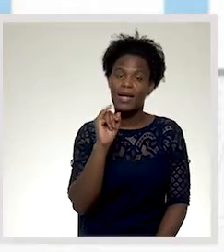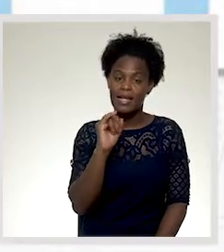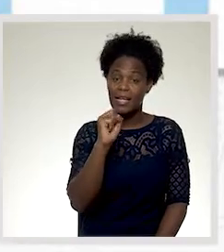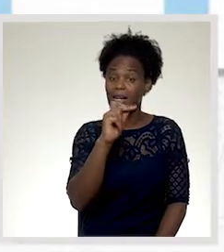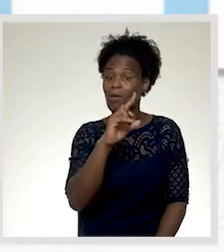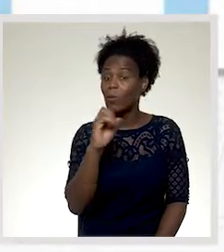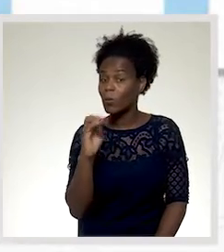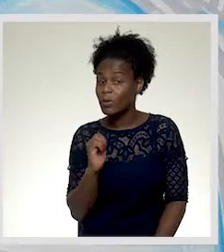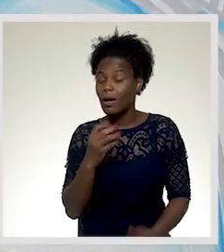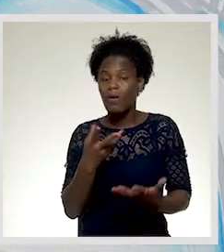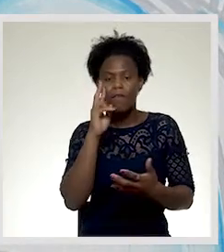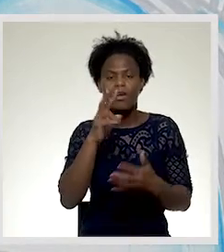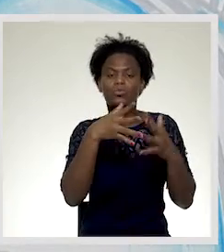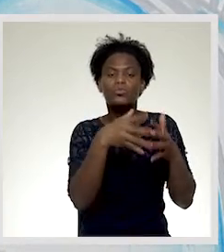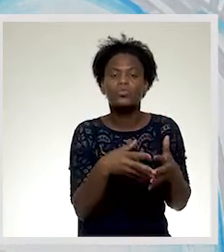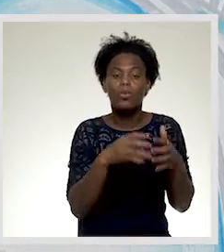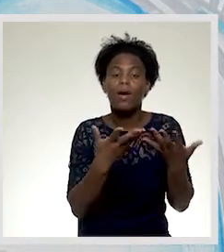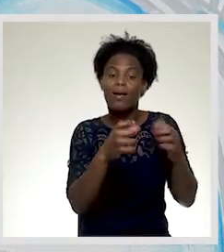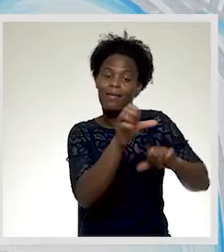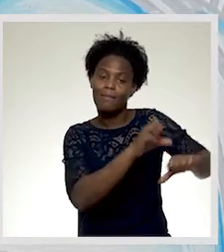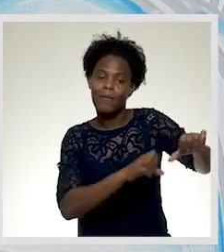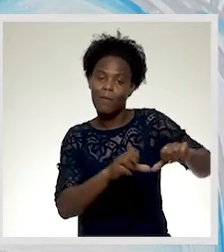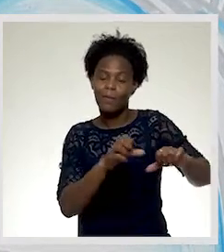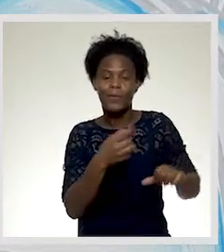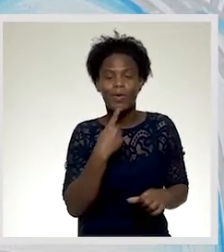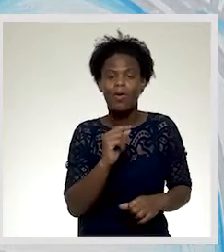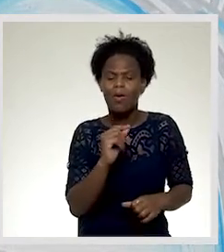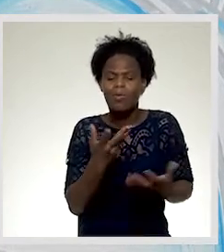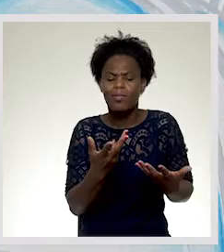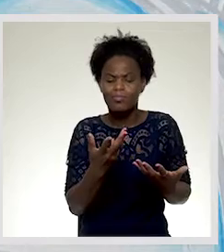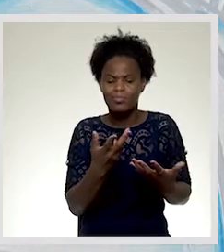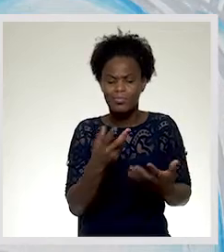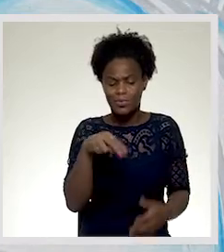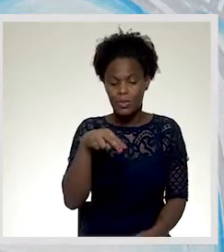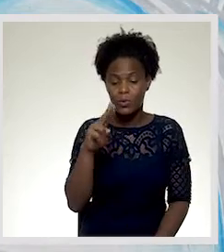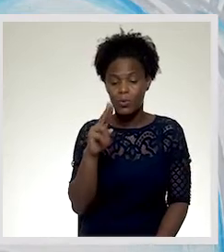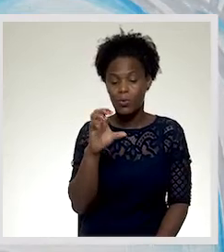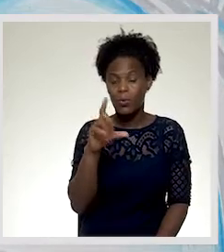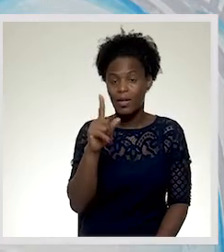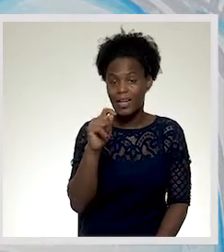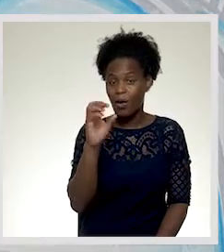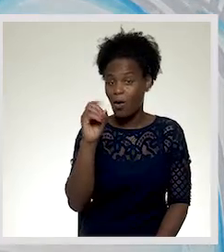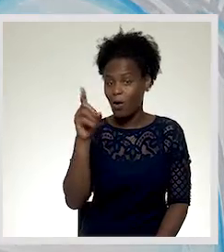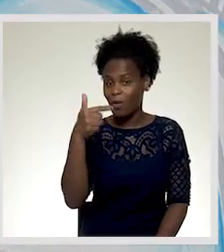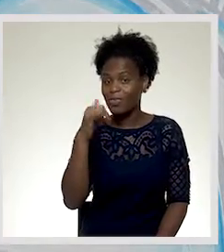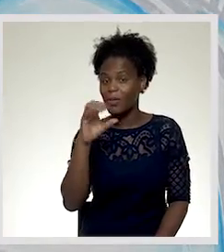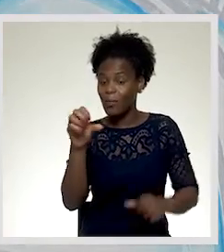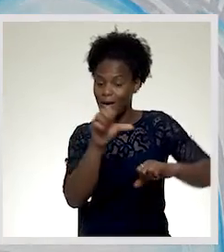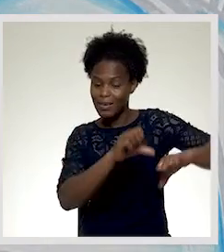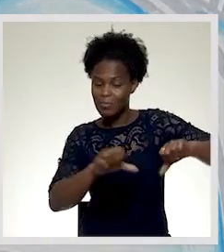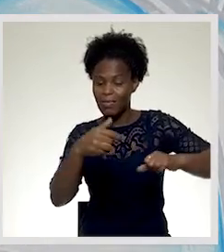entanto, vamos agora ver qual é a estrutura química de um nucleótido. Um nucleótido, quimicamente, é constituído por